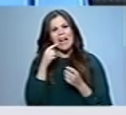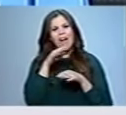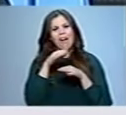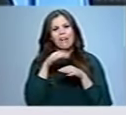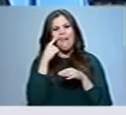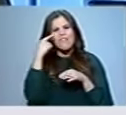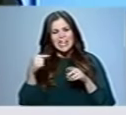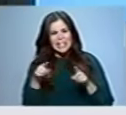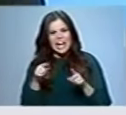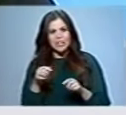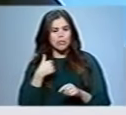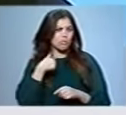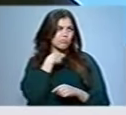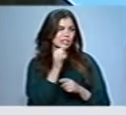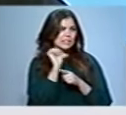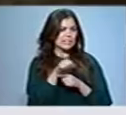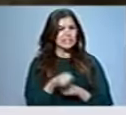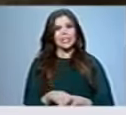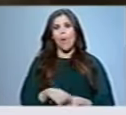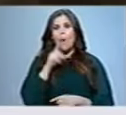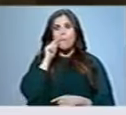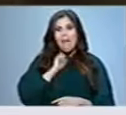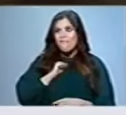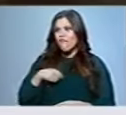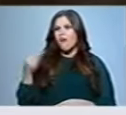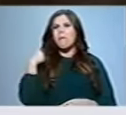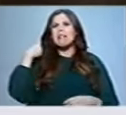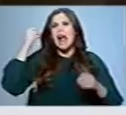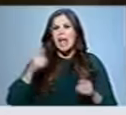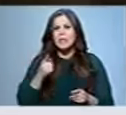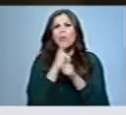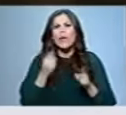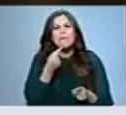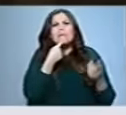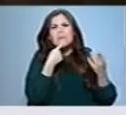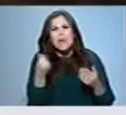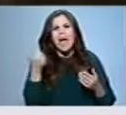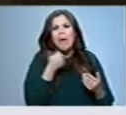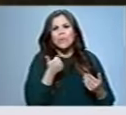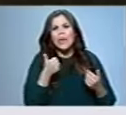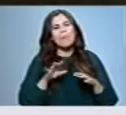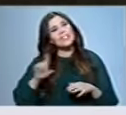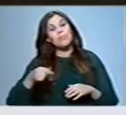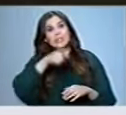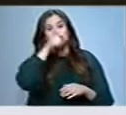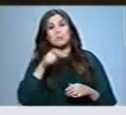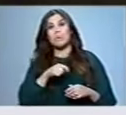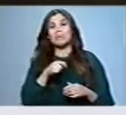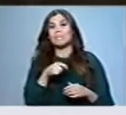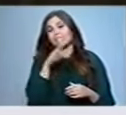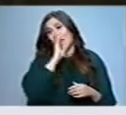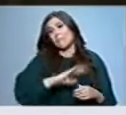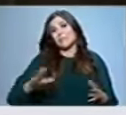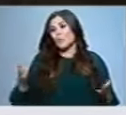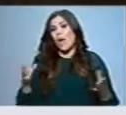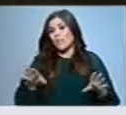estou... Eu sou um vagabundo, não tenho nenhum, claro. Ainda por cima a boleia. Mas as pessoas habituam-se assim, uma coisa que...